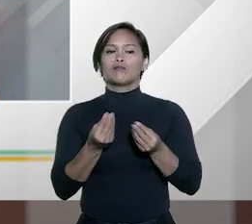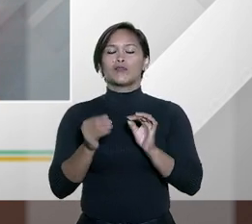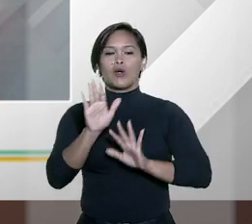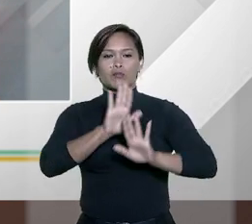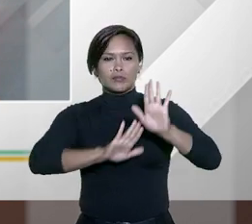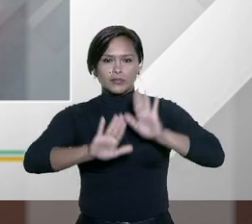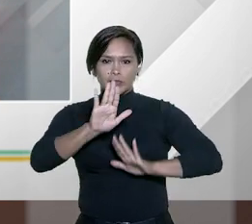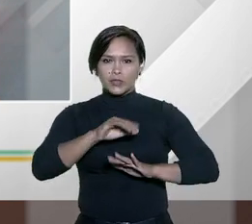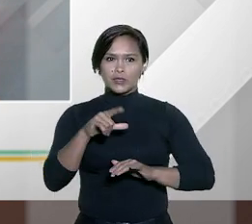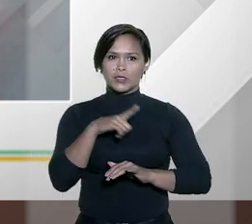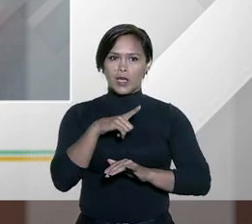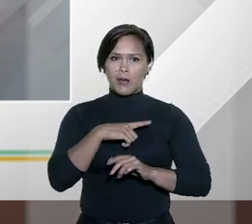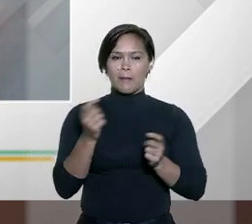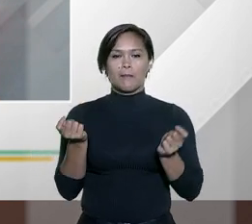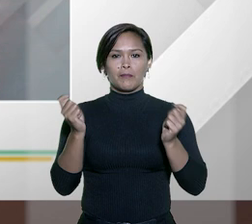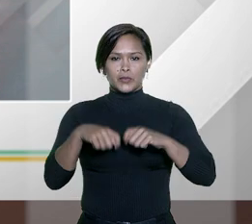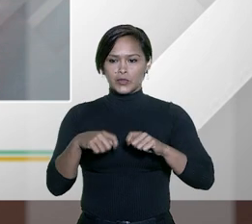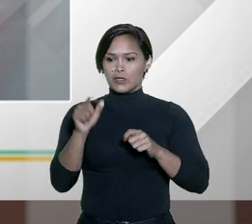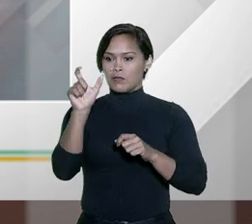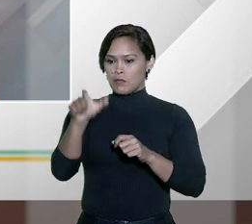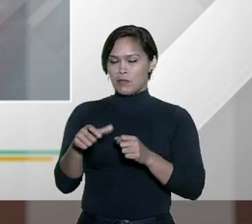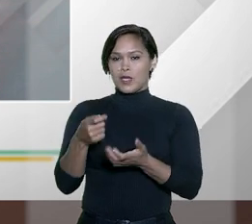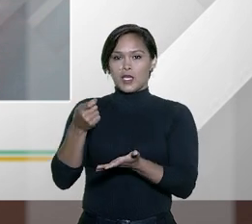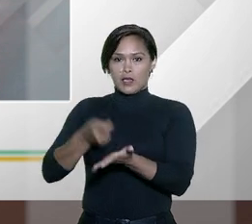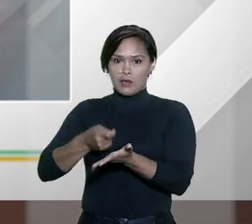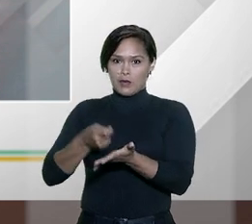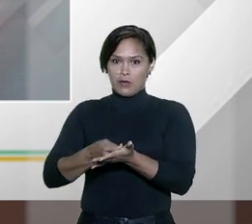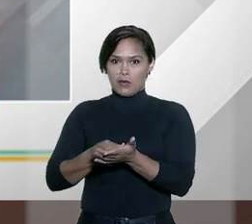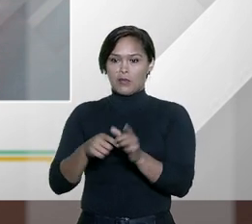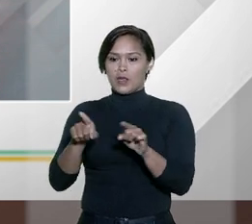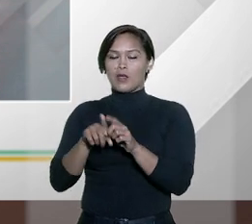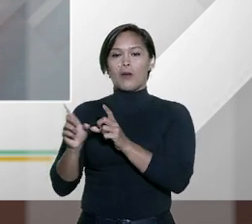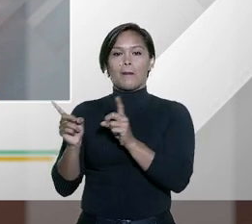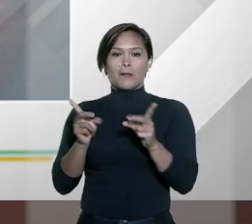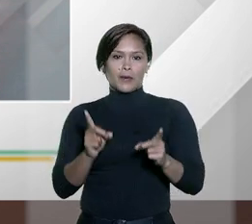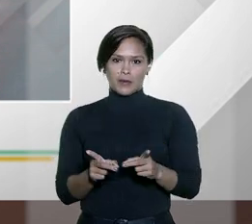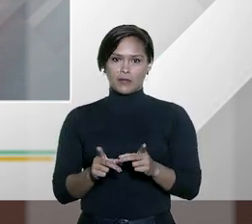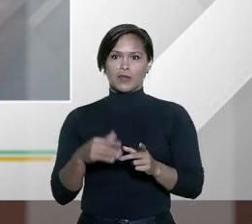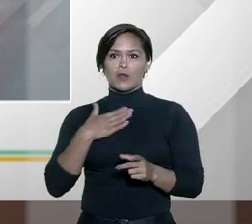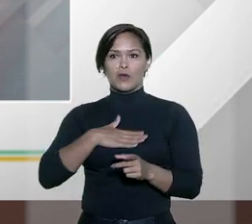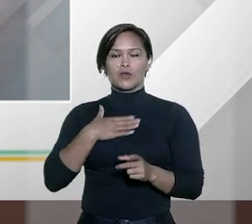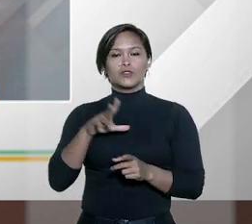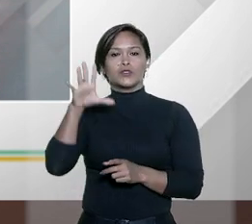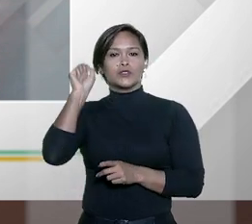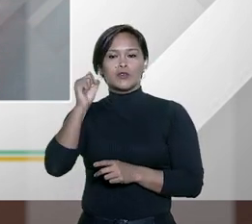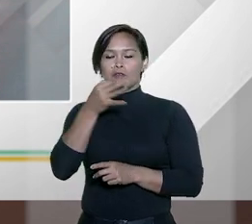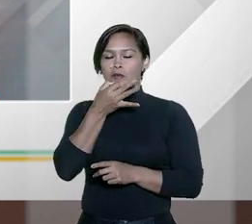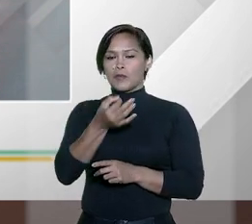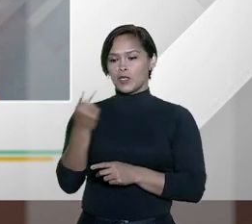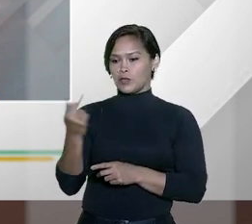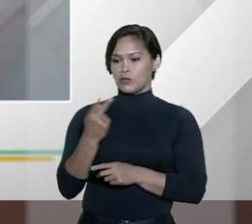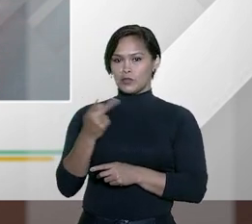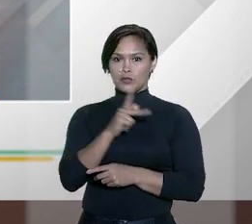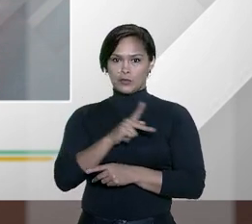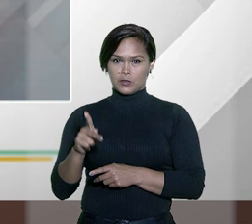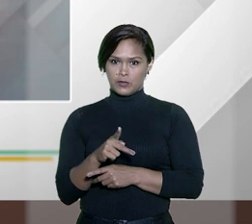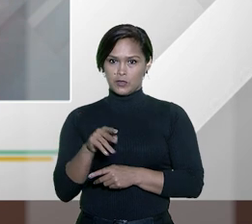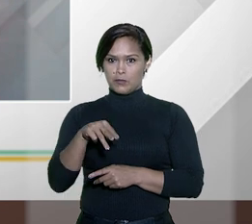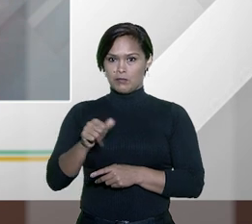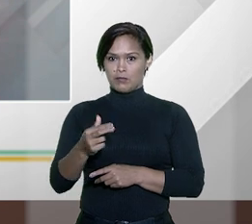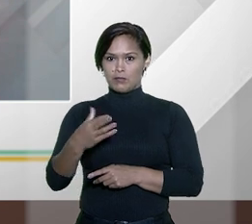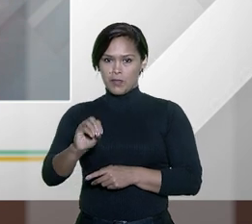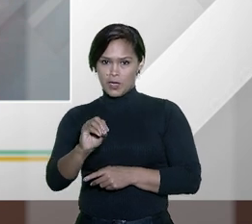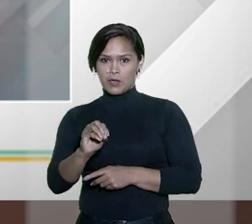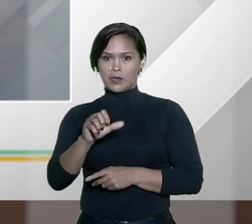os cuidados a serem tomados tanto para quem compra quanto para quem vende? Eu gostaria de ouvir a opinião aí de vocês dois, professores